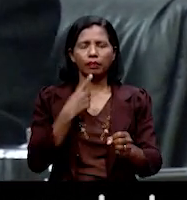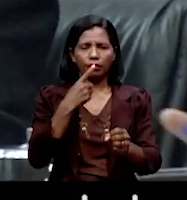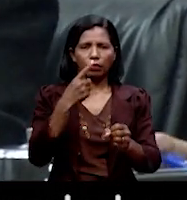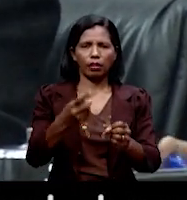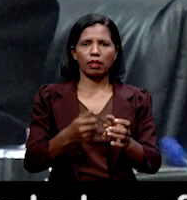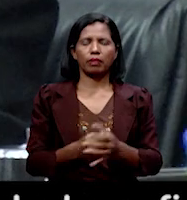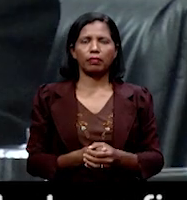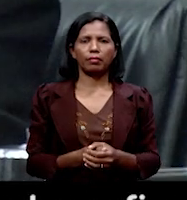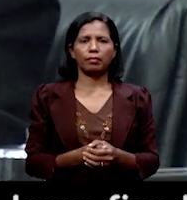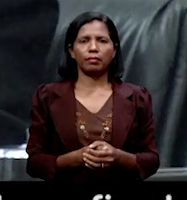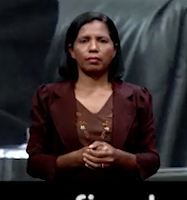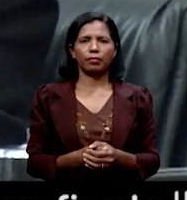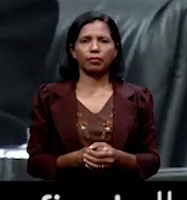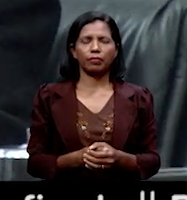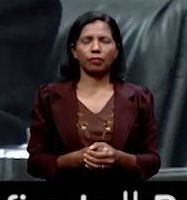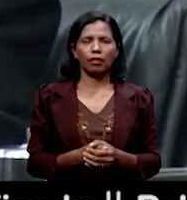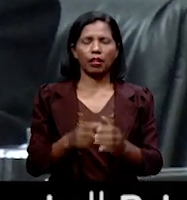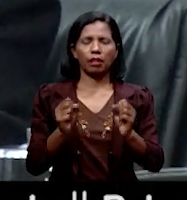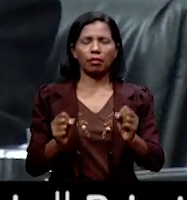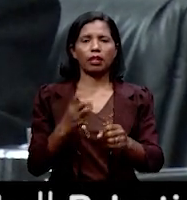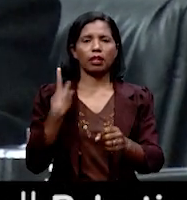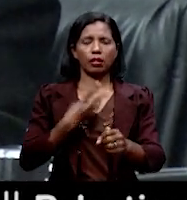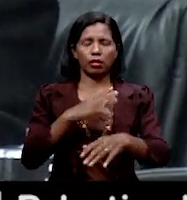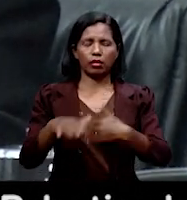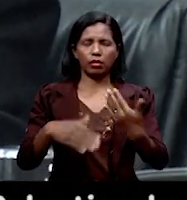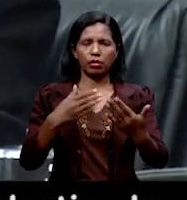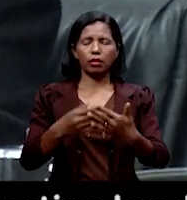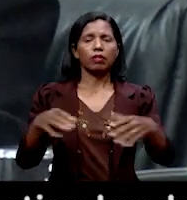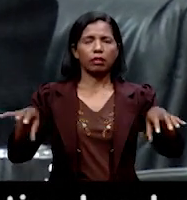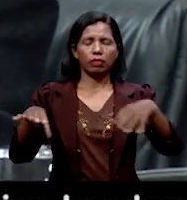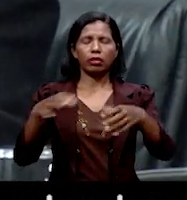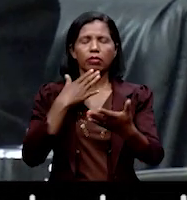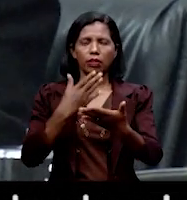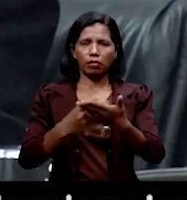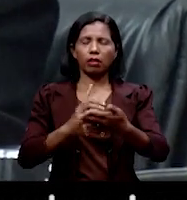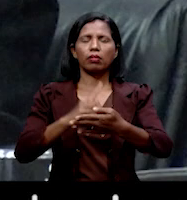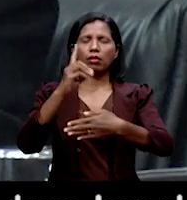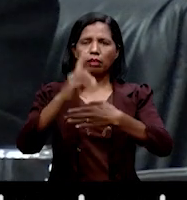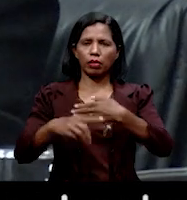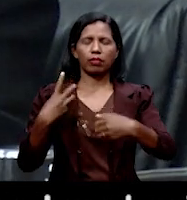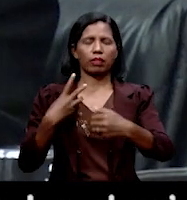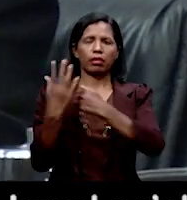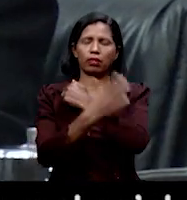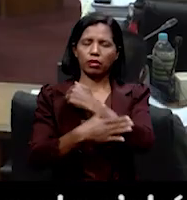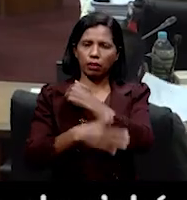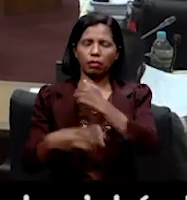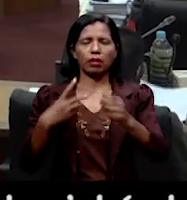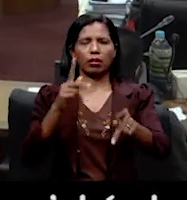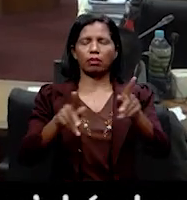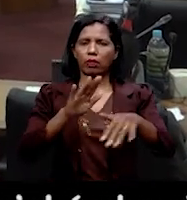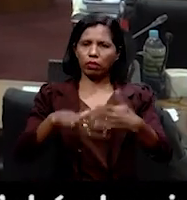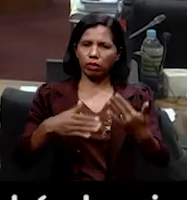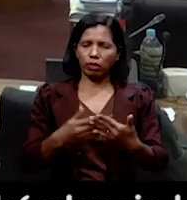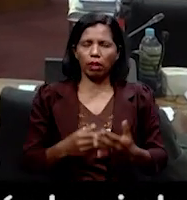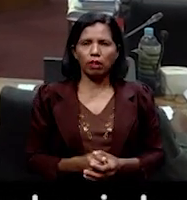e sensível às legítimas expectativas de bem-estar e desenvolvimento do país e do nosso povo. Orçamento